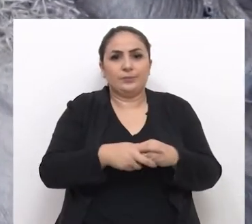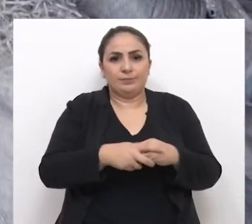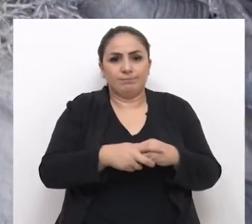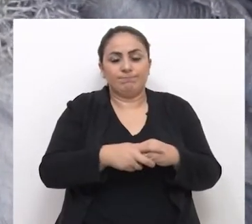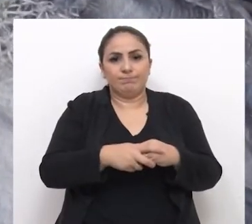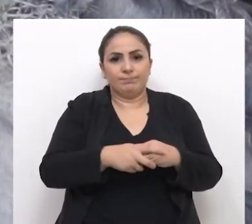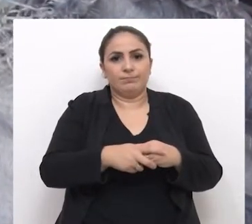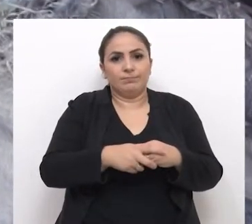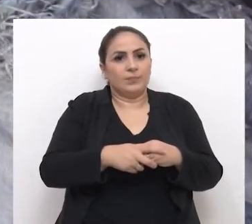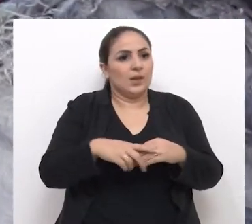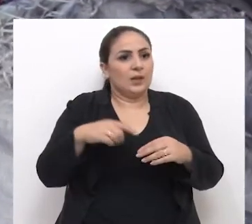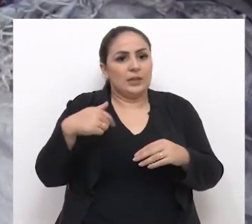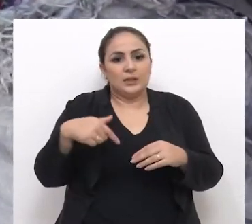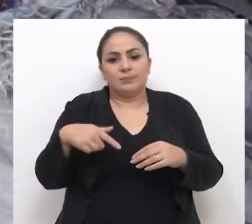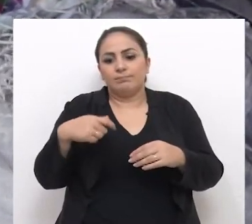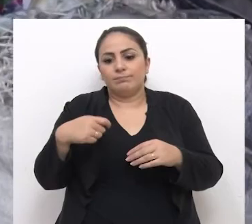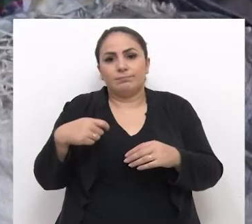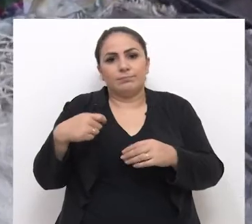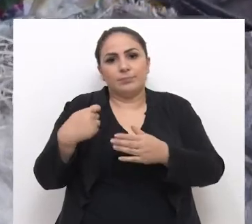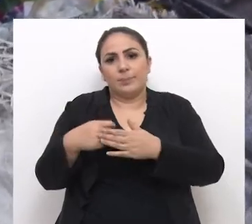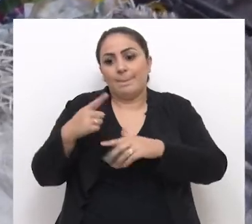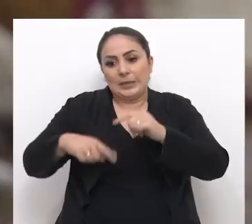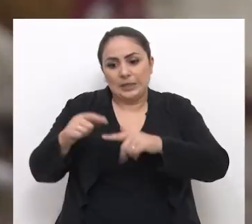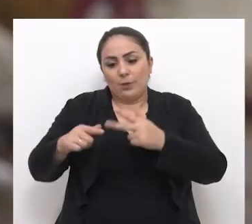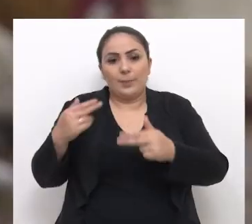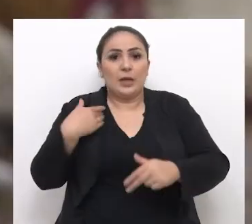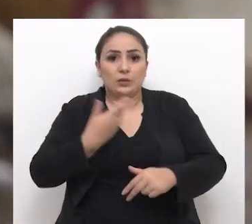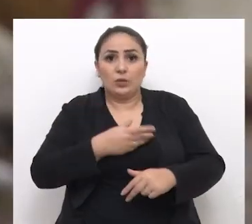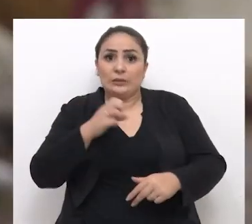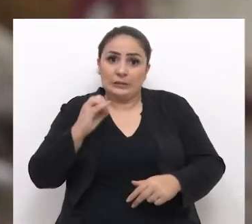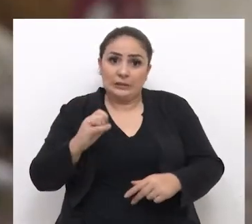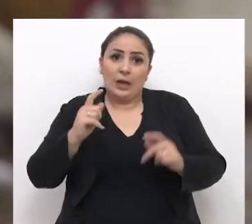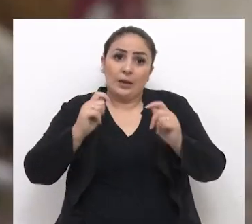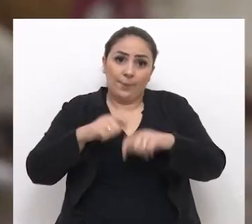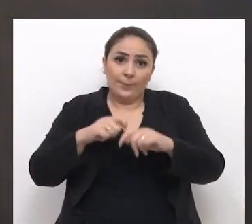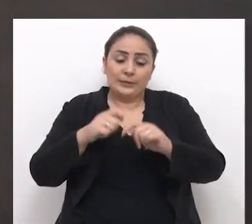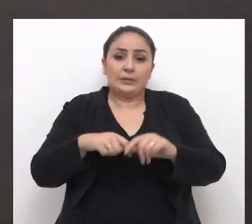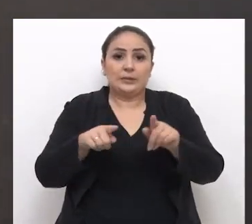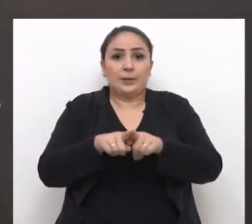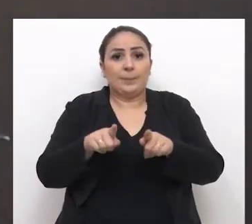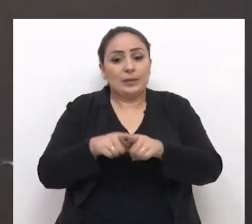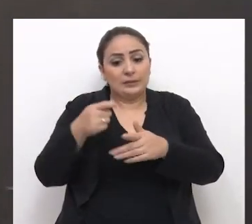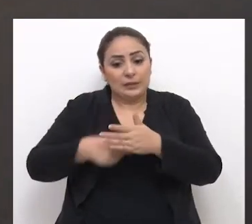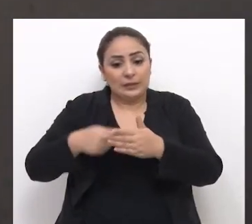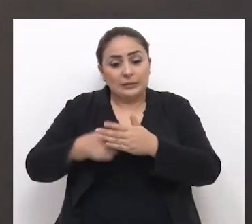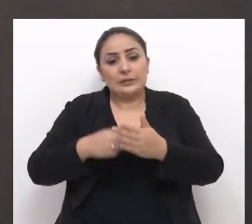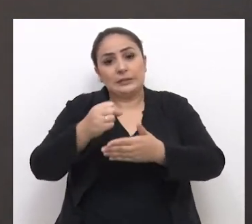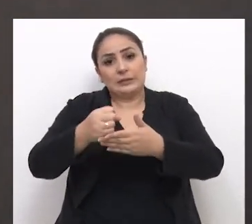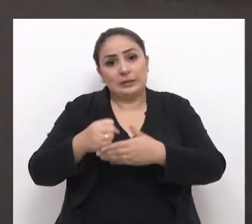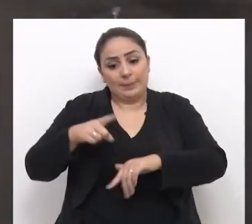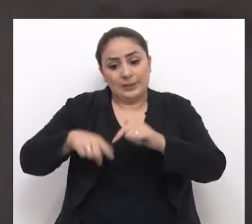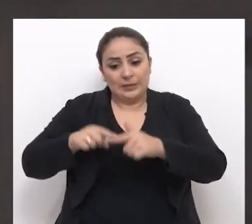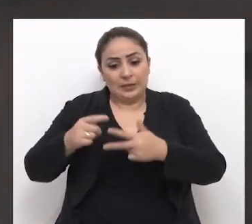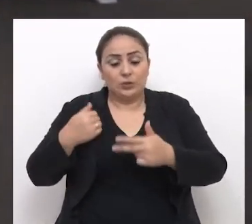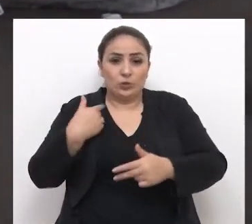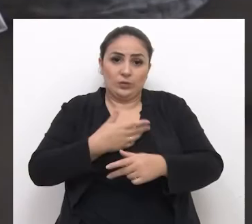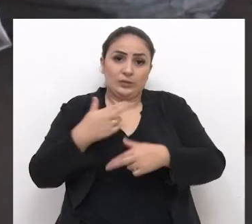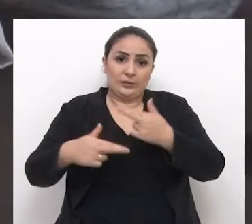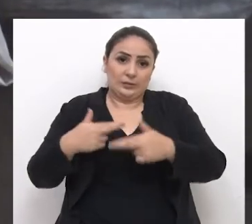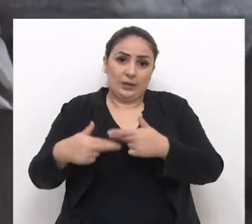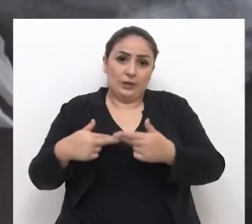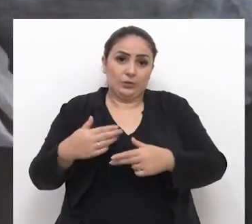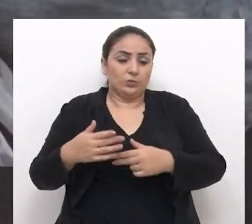misturado e está faltando material para nós. E o povo que tem é competente e busque e traga